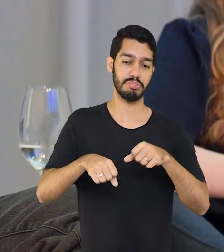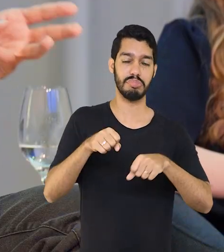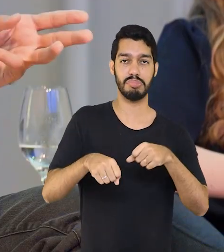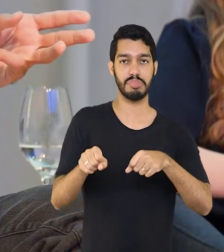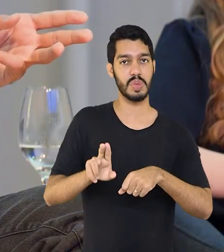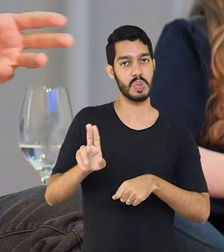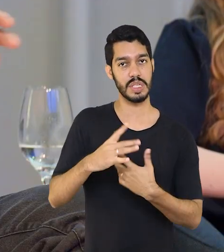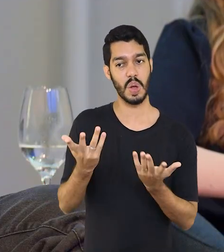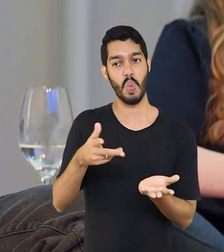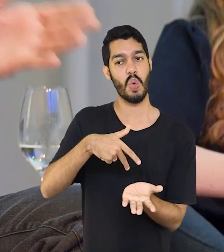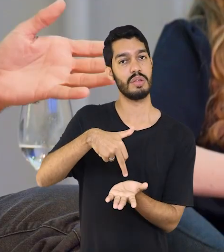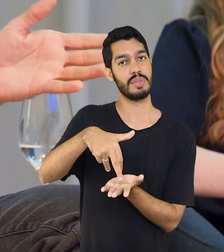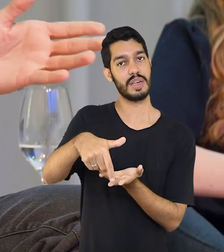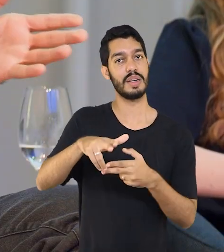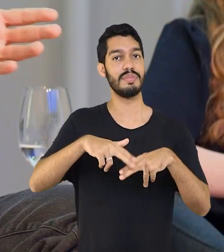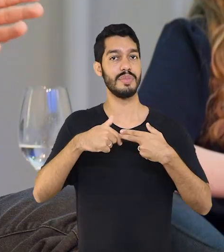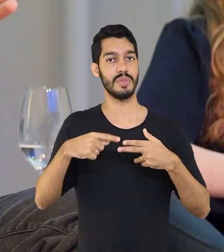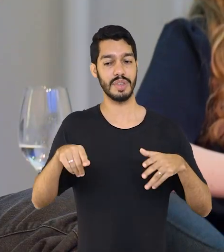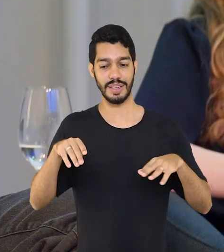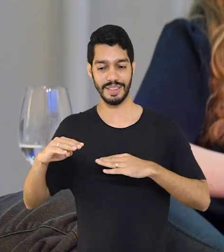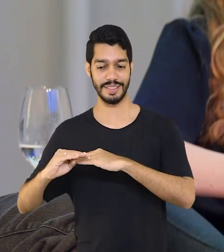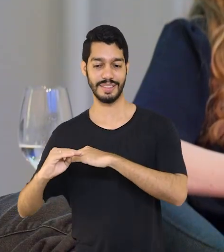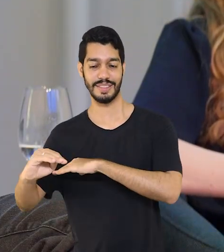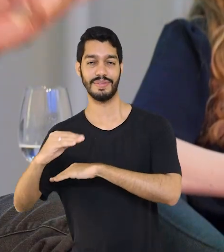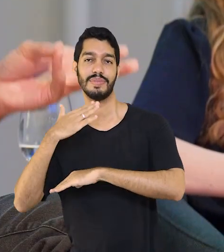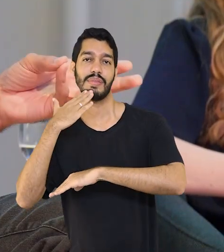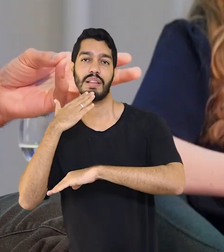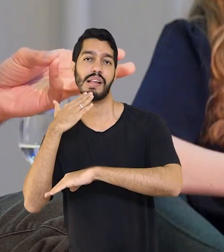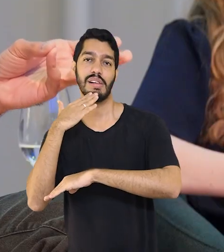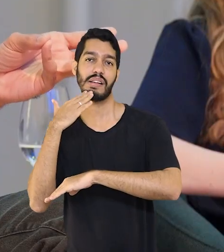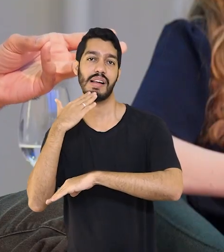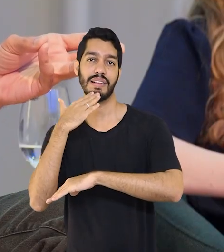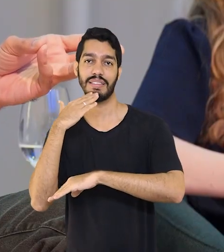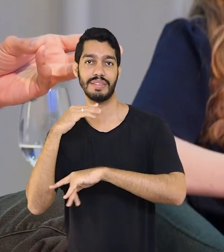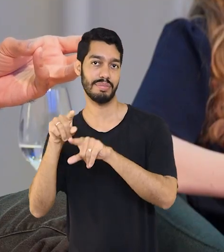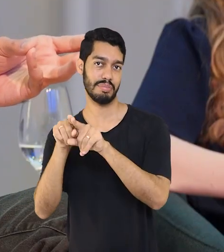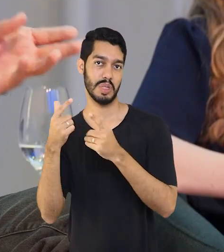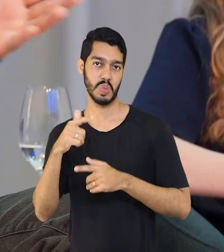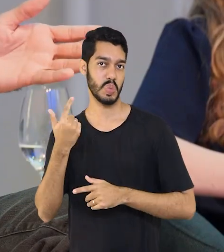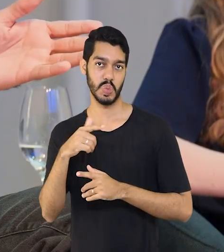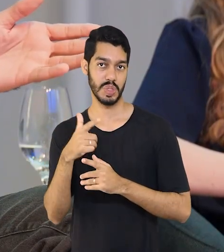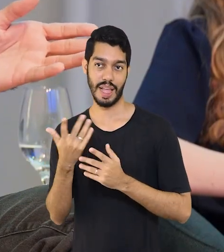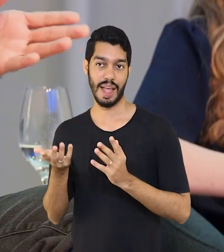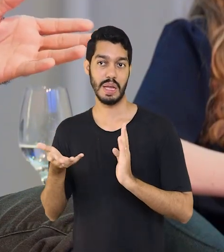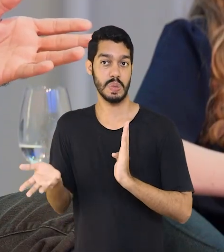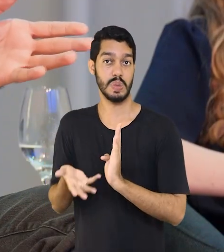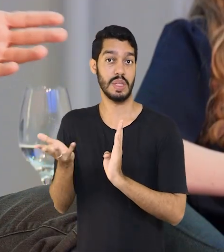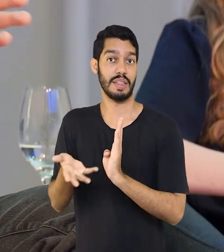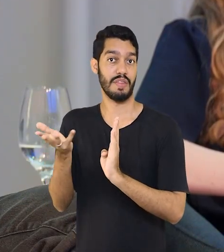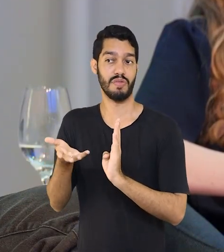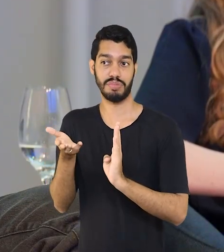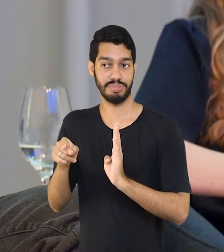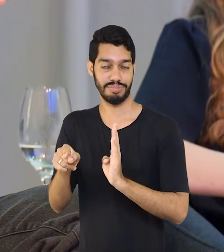por bicicleta, por exemplo, o transporte a pé, porque as calçadas são irregulares e não existe incentivo para modos